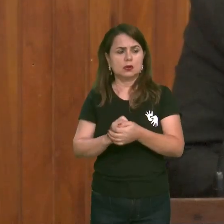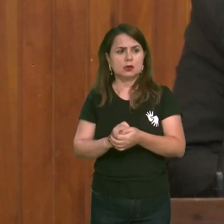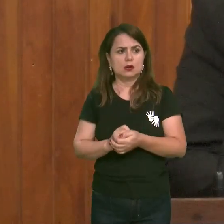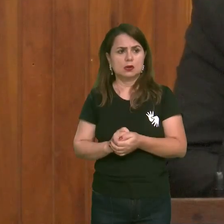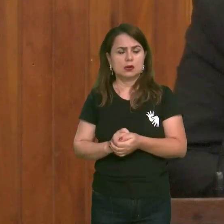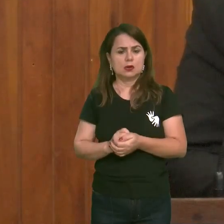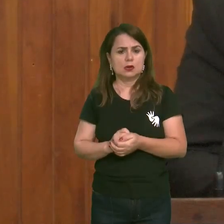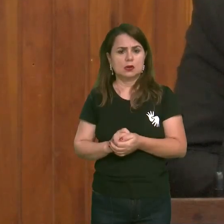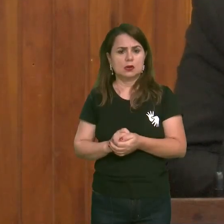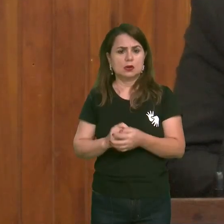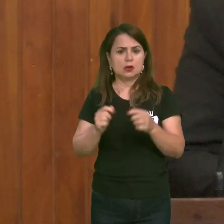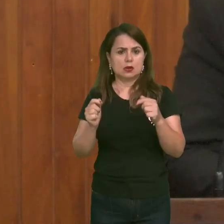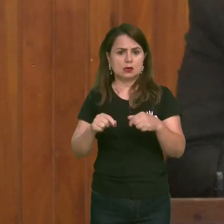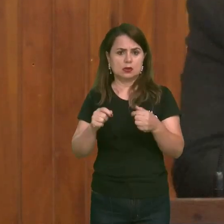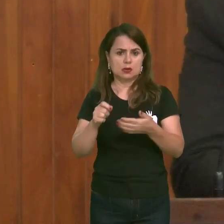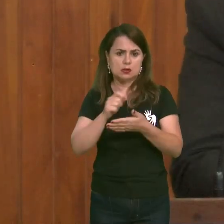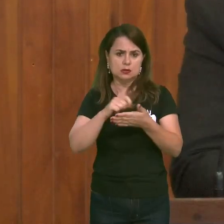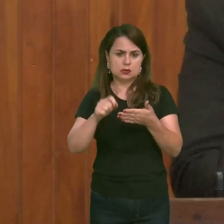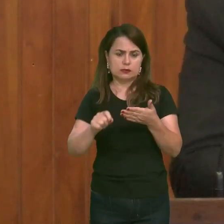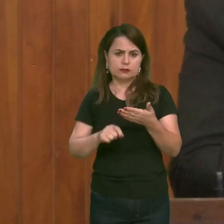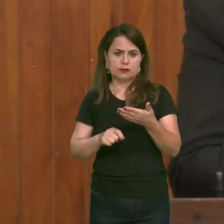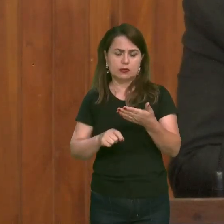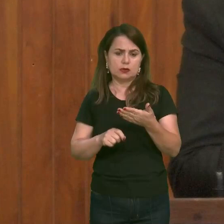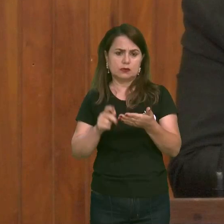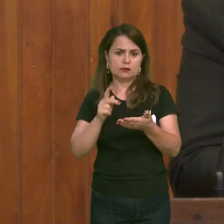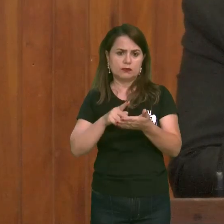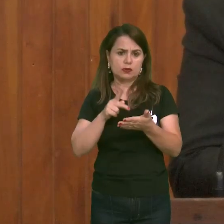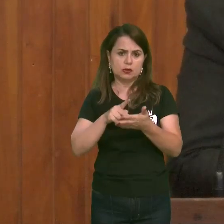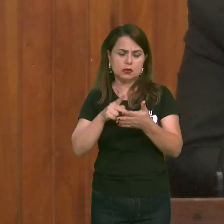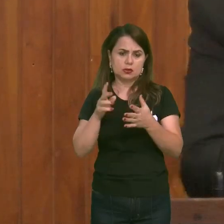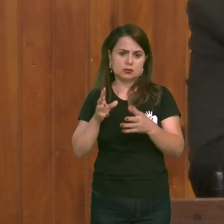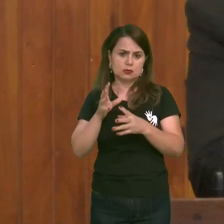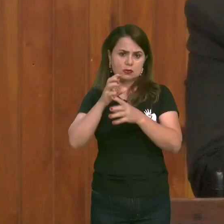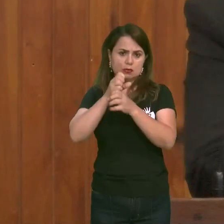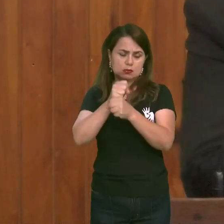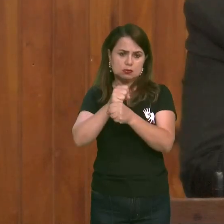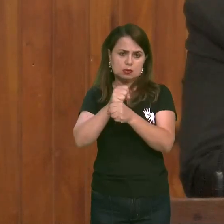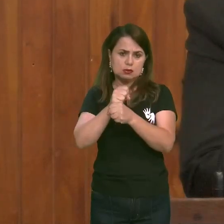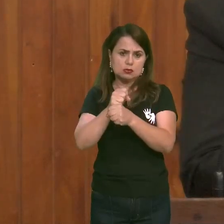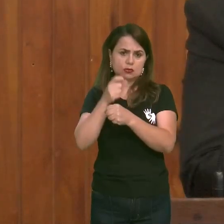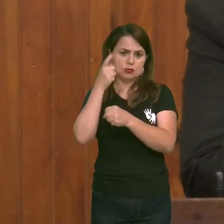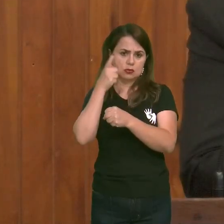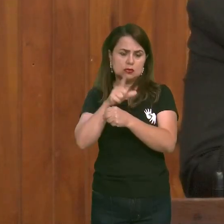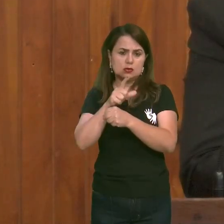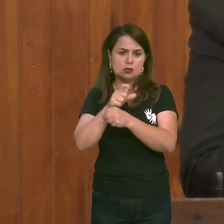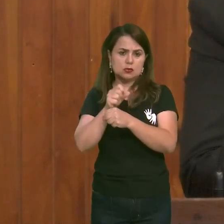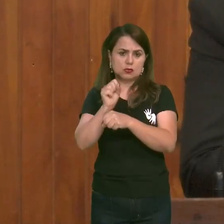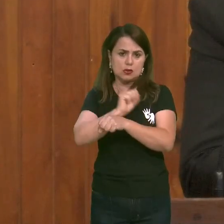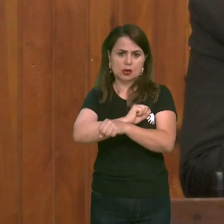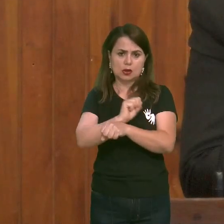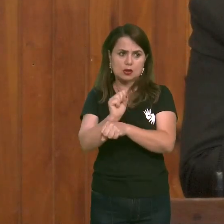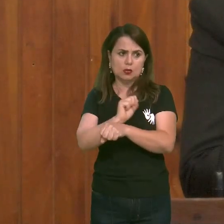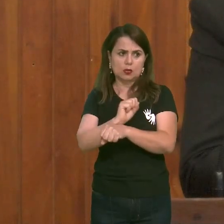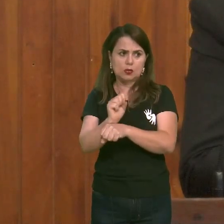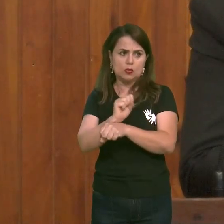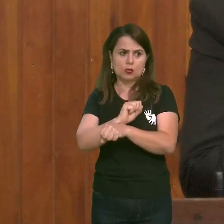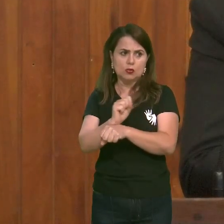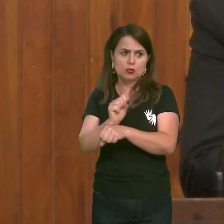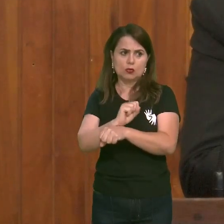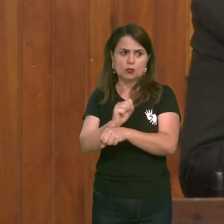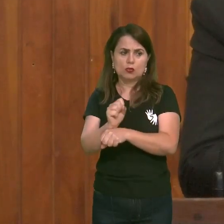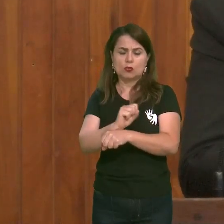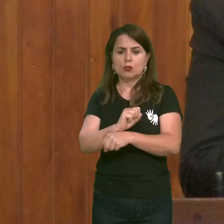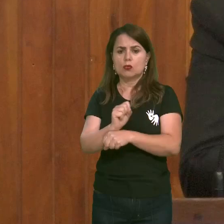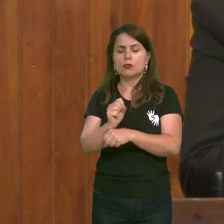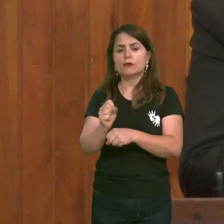dar legitimidade a uma área do orçamento para poder adquirir esse veículo já quase